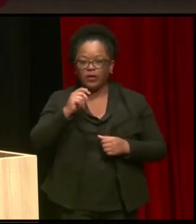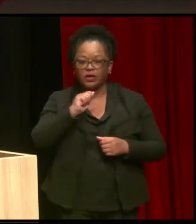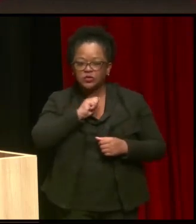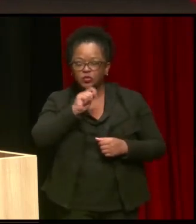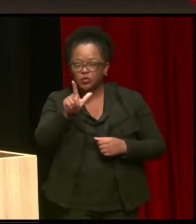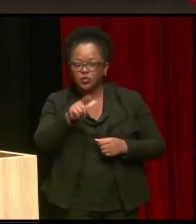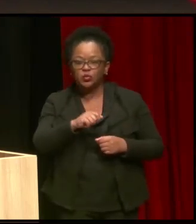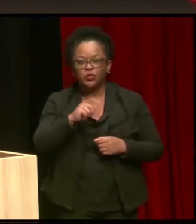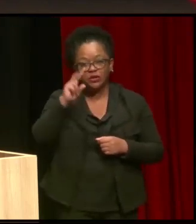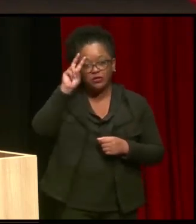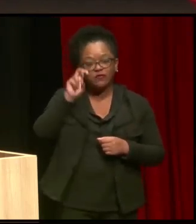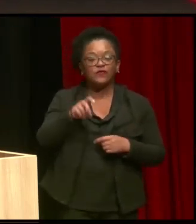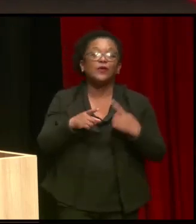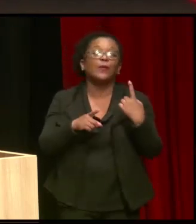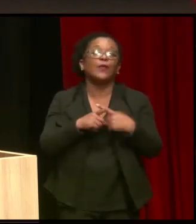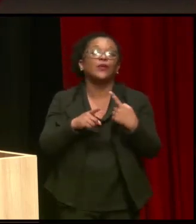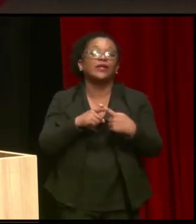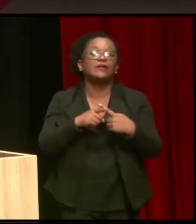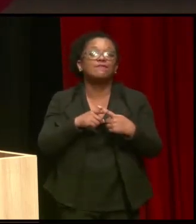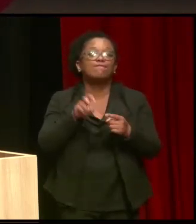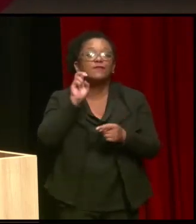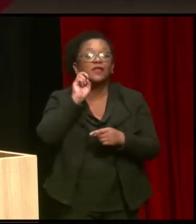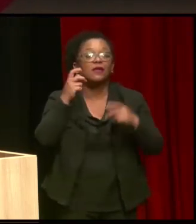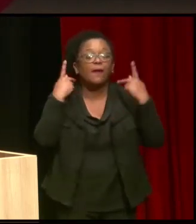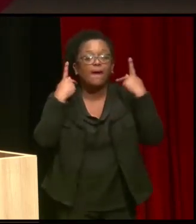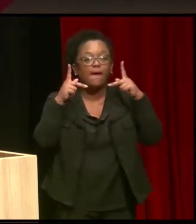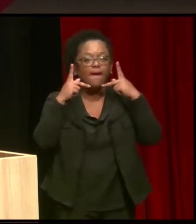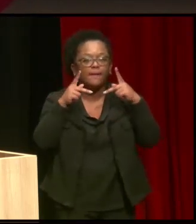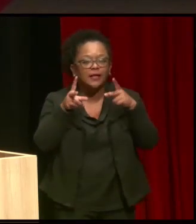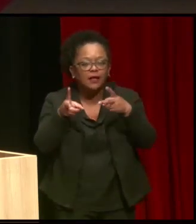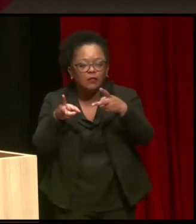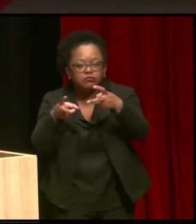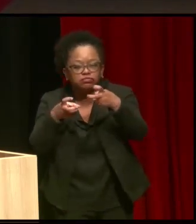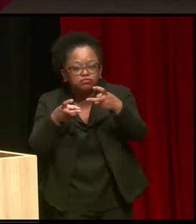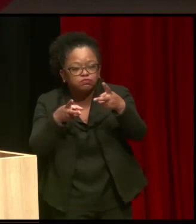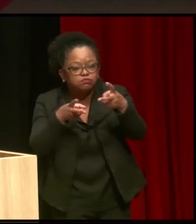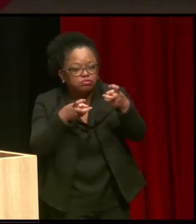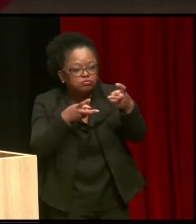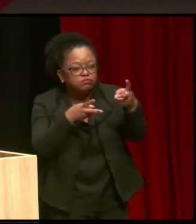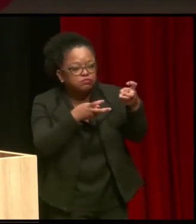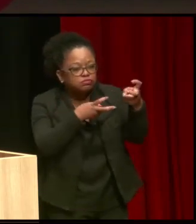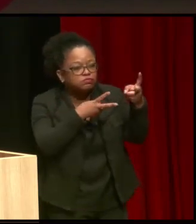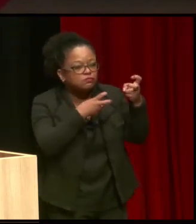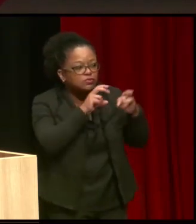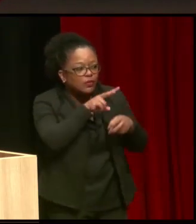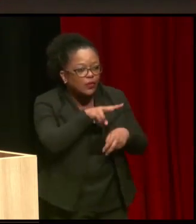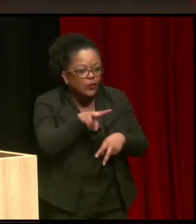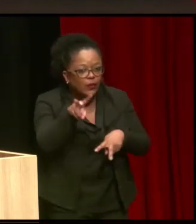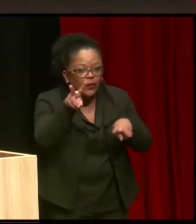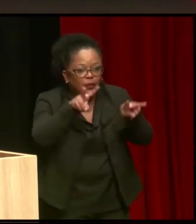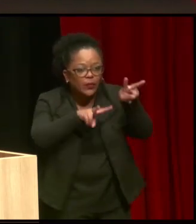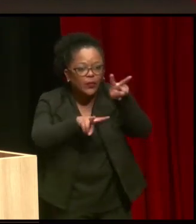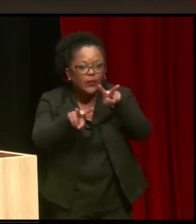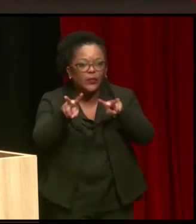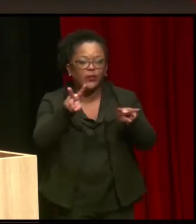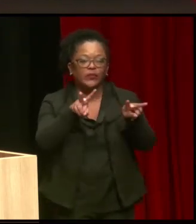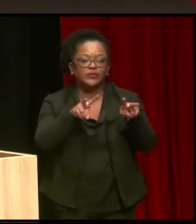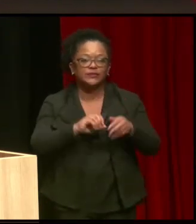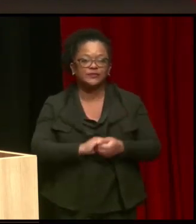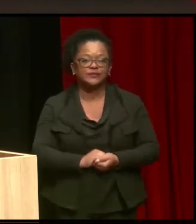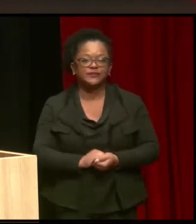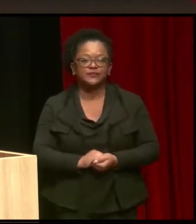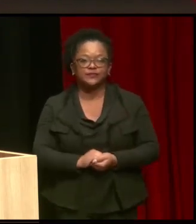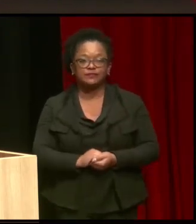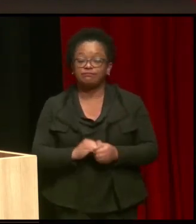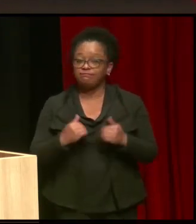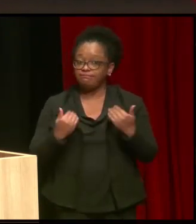sabe por quê? Porque quando eu prego na igreja, quando eu faço exatamente o que eu estou fazendo aqui, ó. Eu estou olhando para todo mundo. Ó. E eu estou vendo isso acontecer.